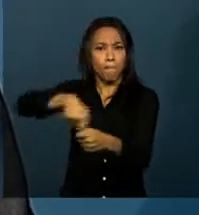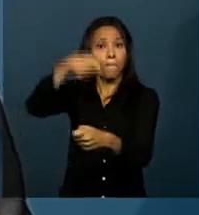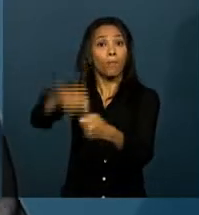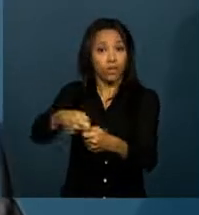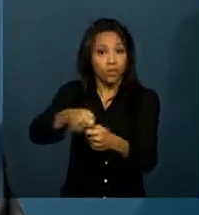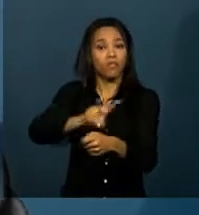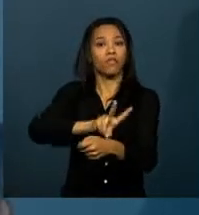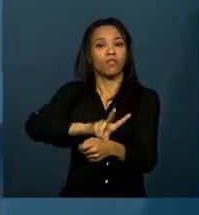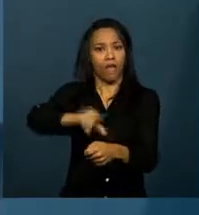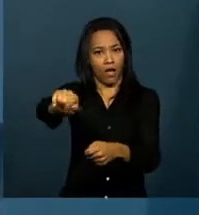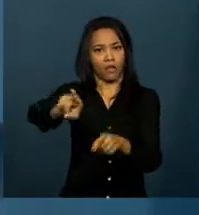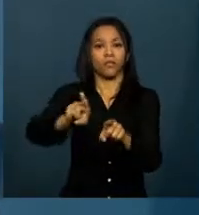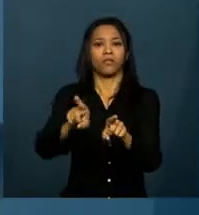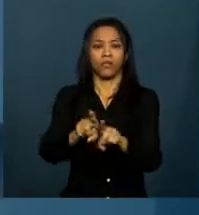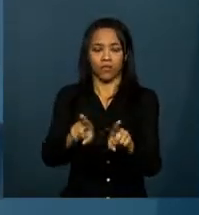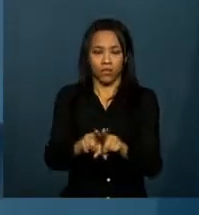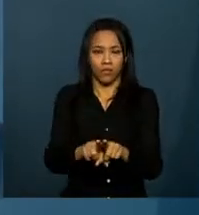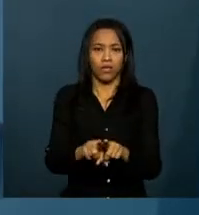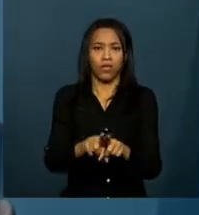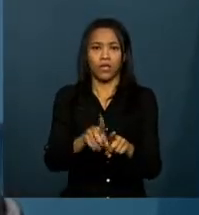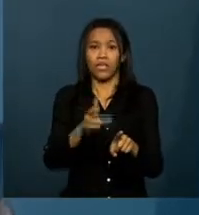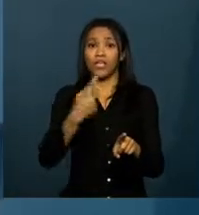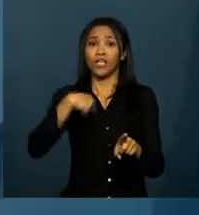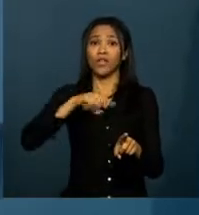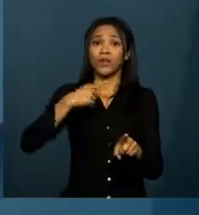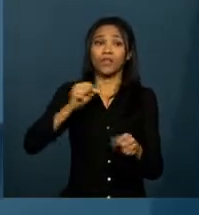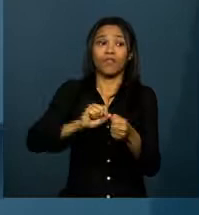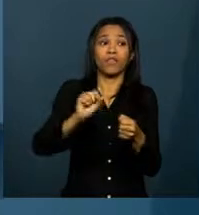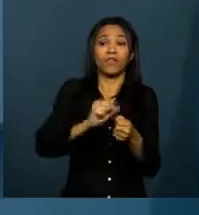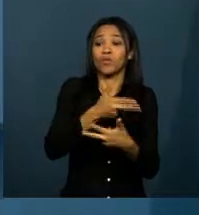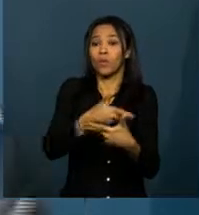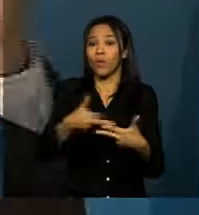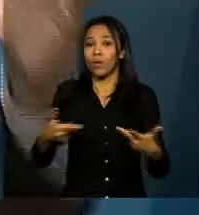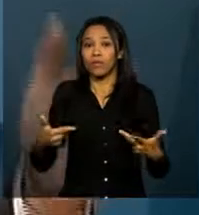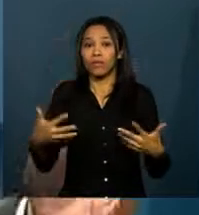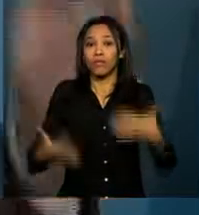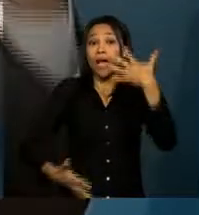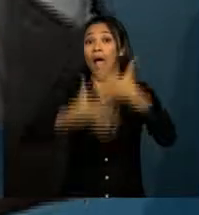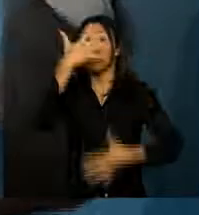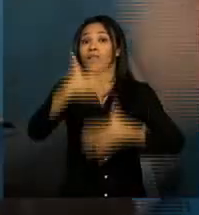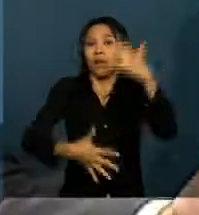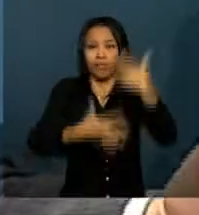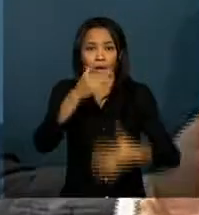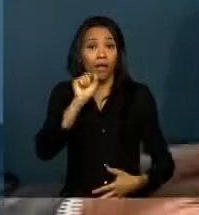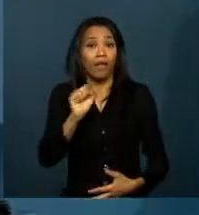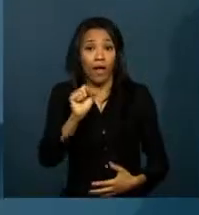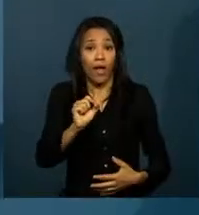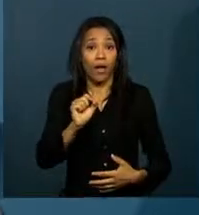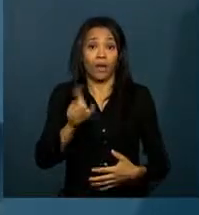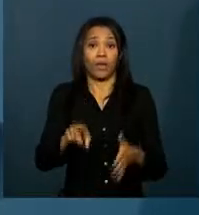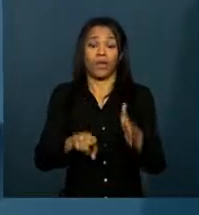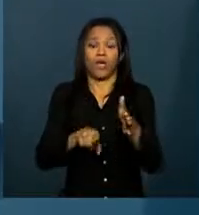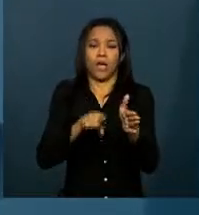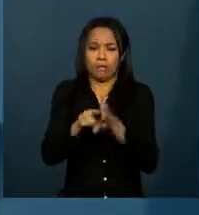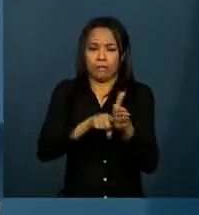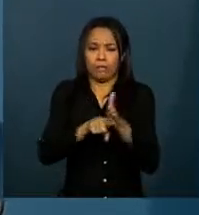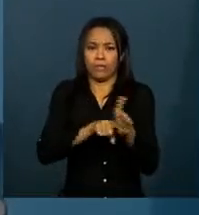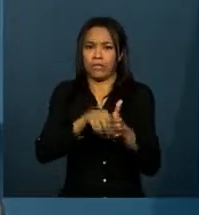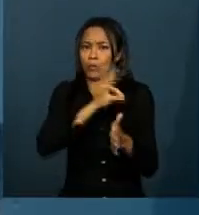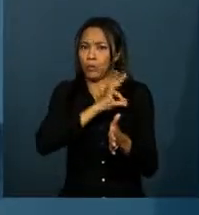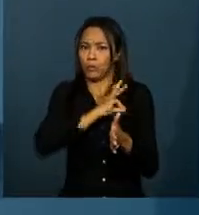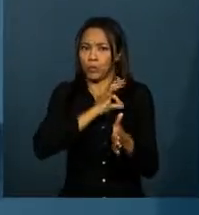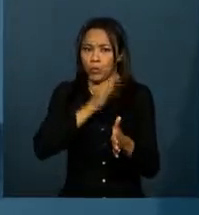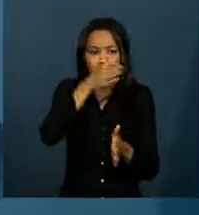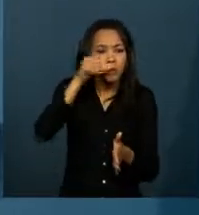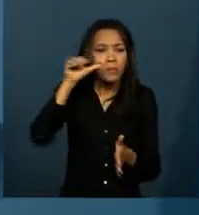não criemos situações que atrapalhem a vida econômica dos brasileiros. Punir quem tem que ser punido.